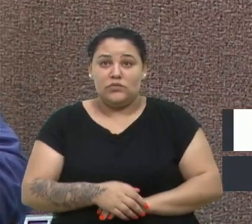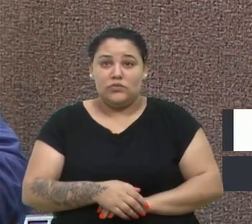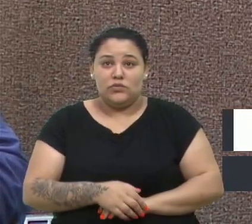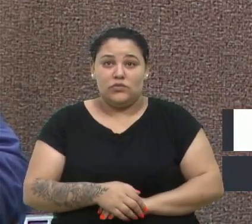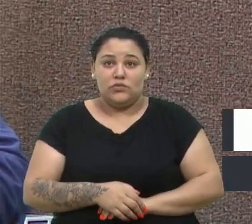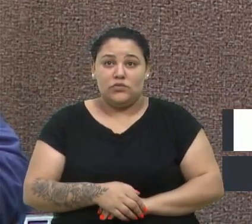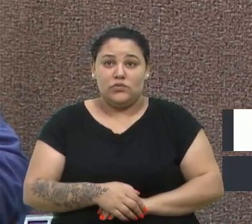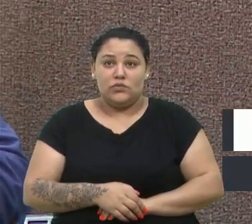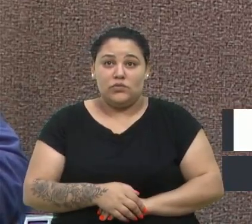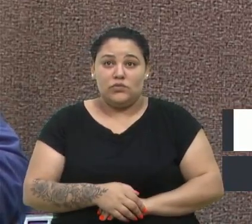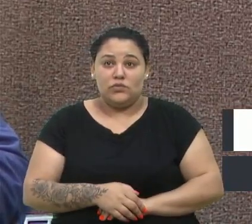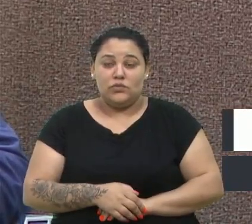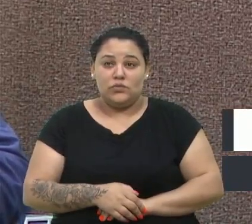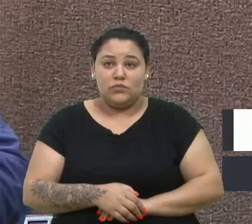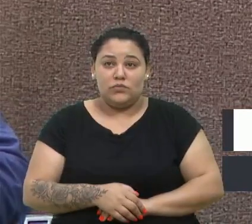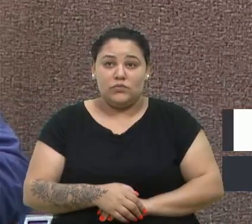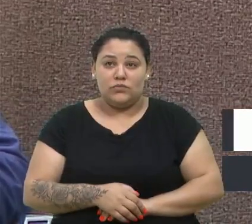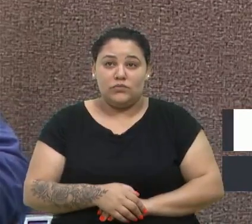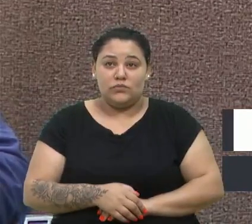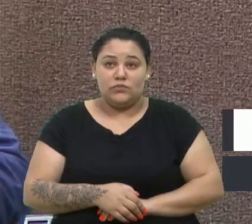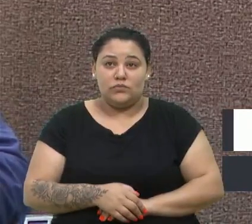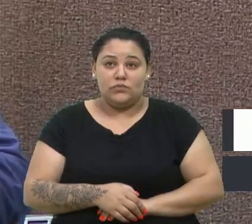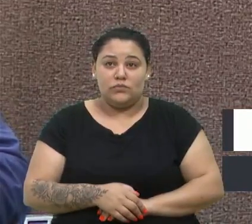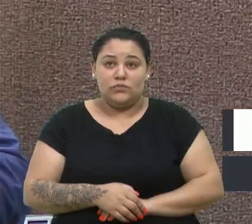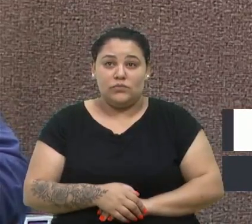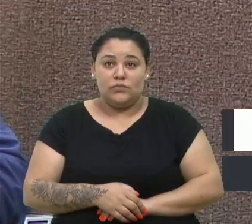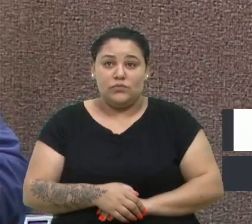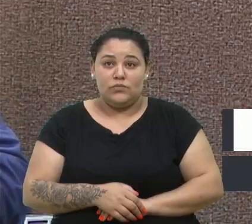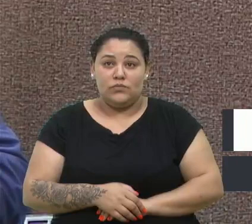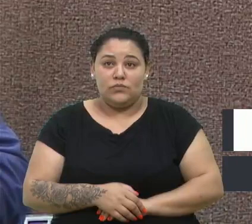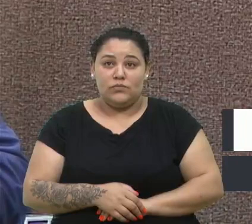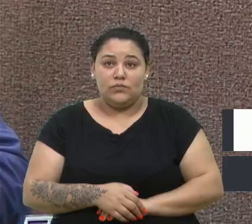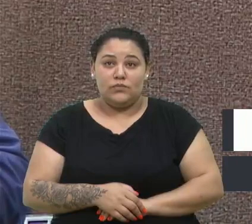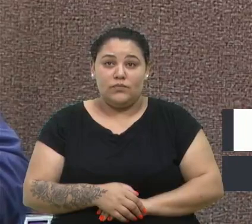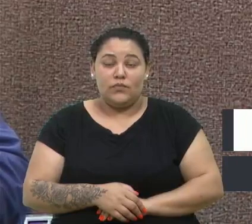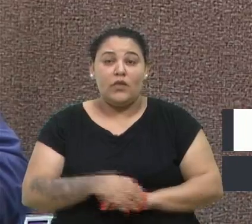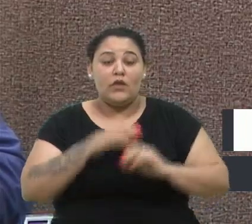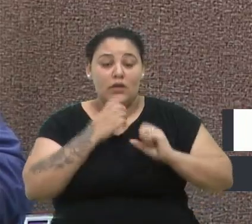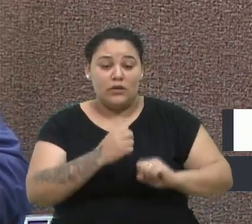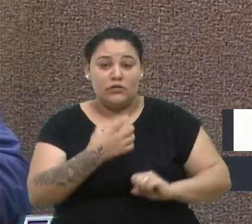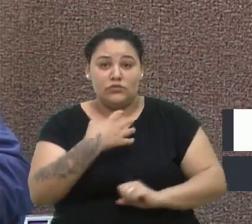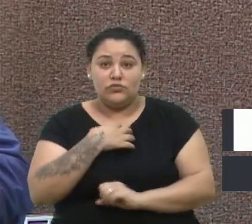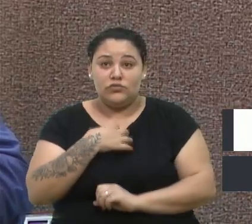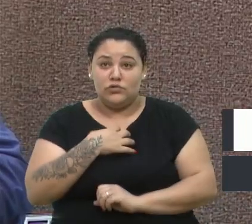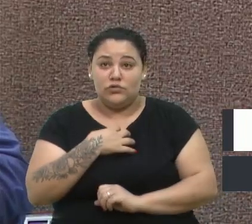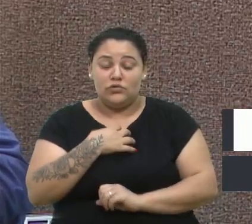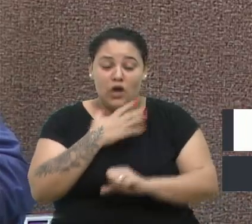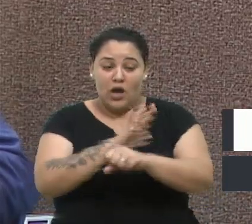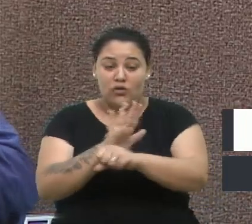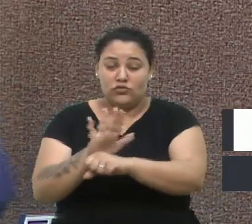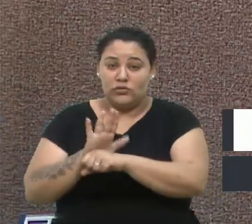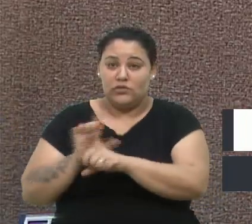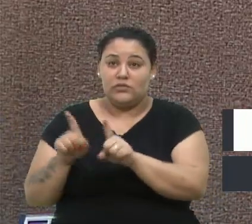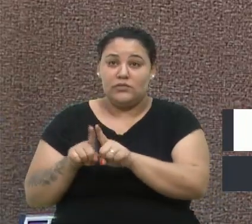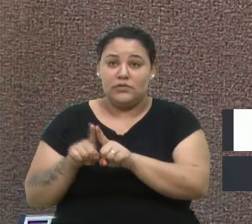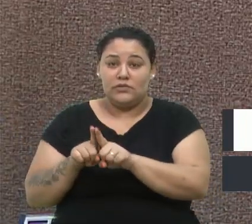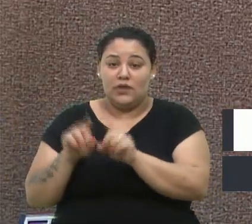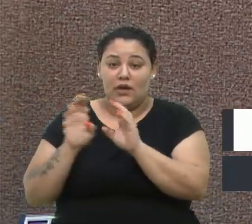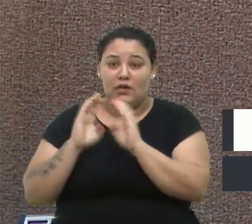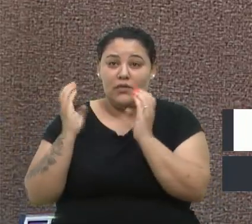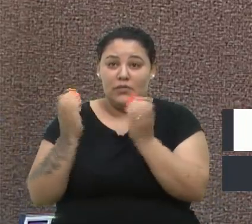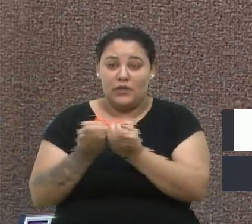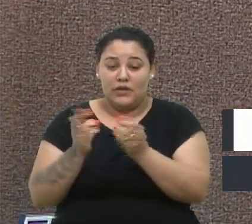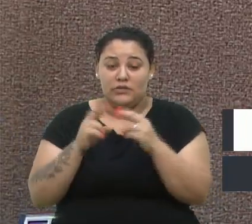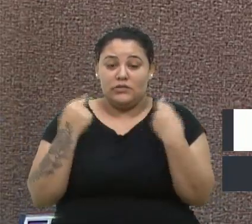foi para outras secretarias, os secretários, né, de forma transversal, se ajudaram, a comunidade se